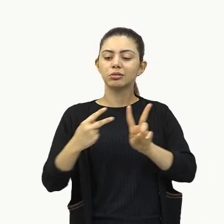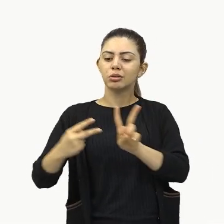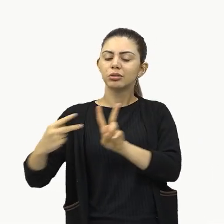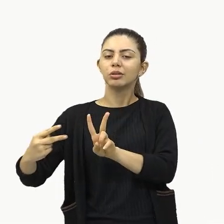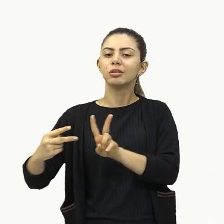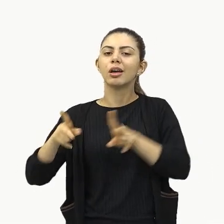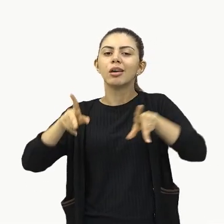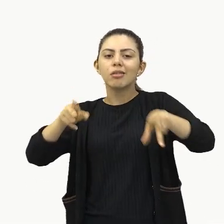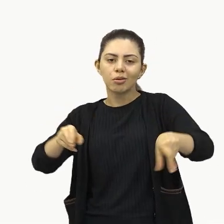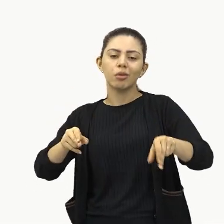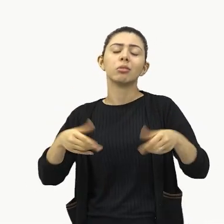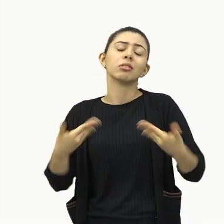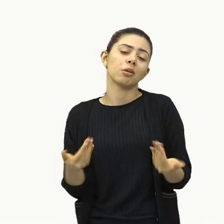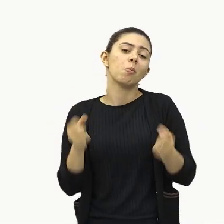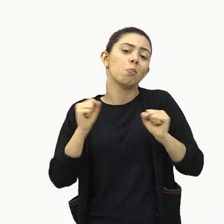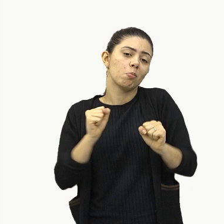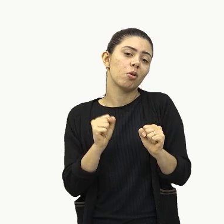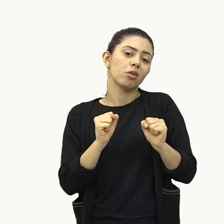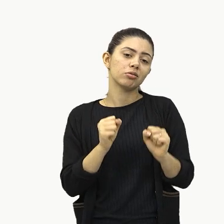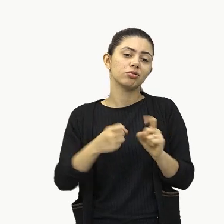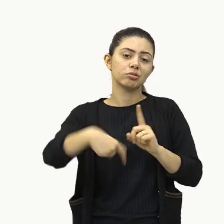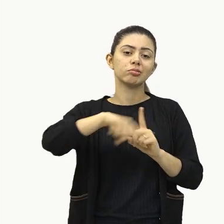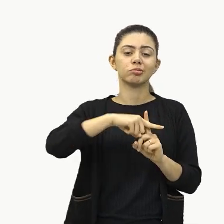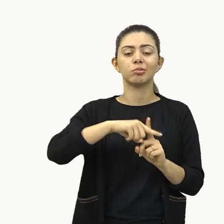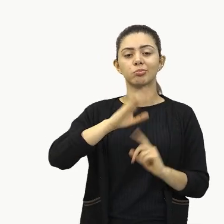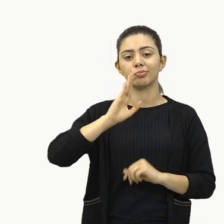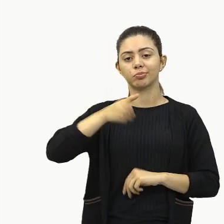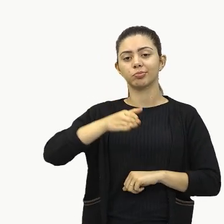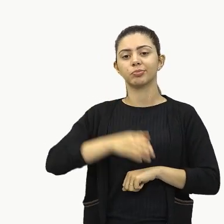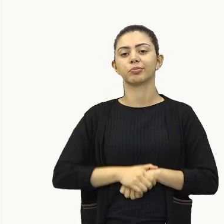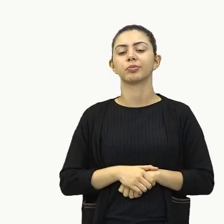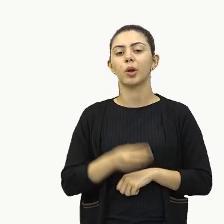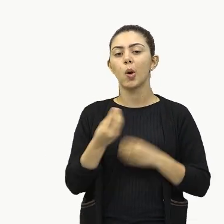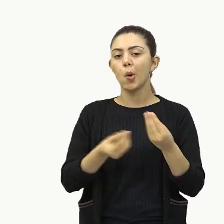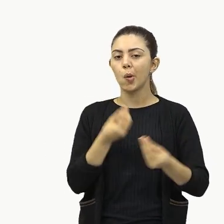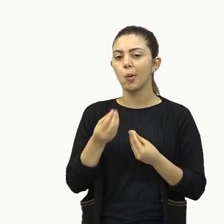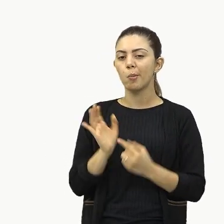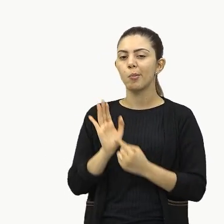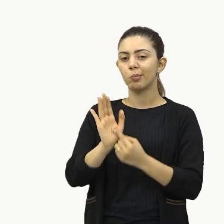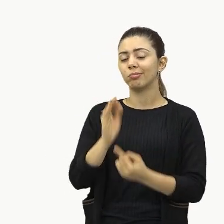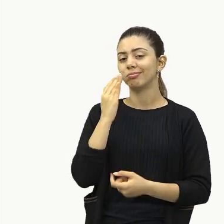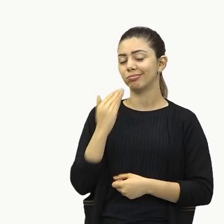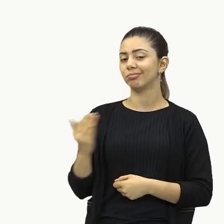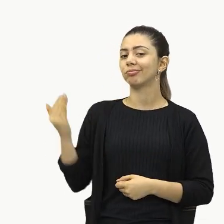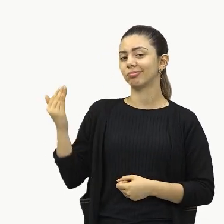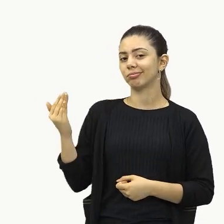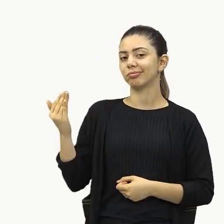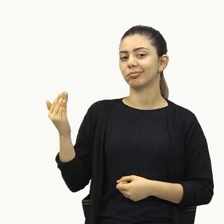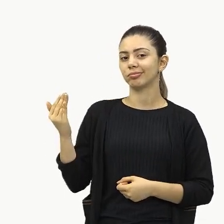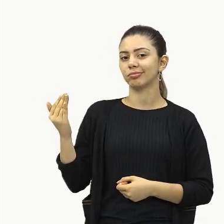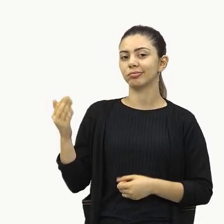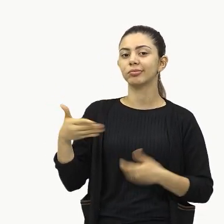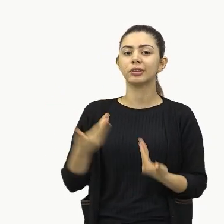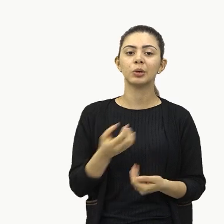são iguaizinhas, tanto em índice quanto em radicando. Pronto, repetir, 10 mais 5,